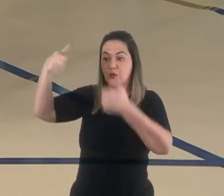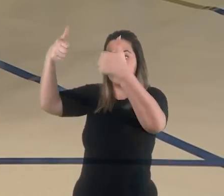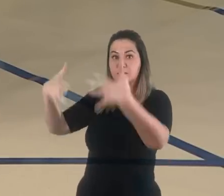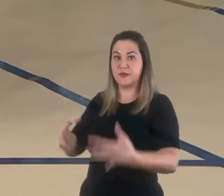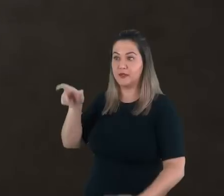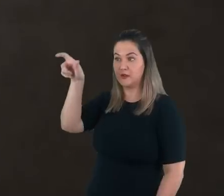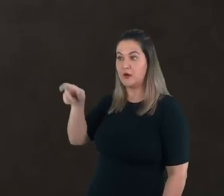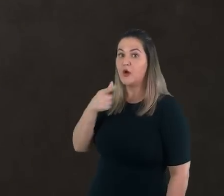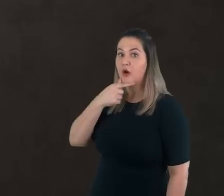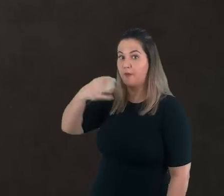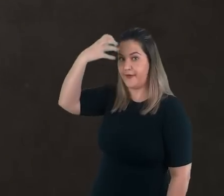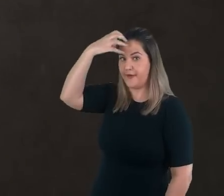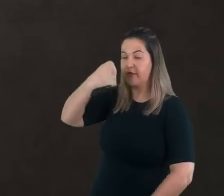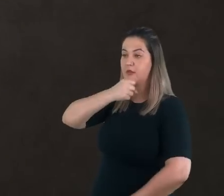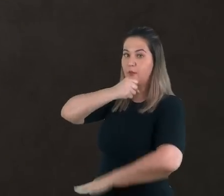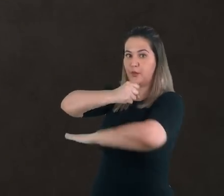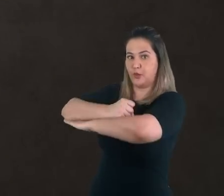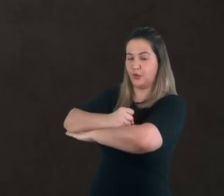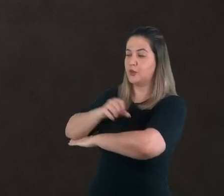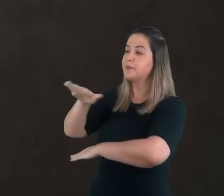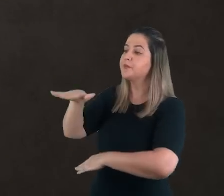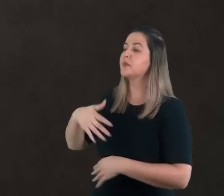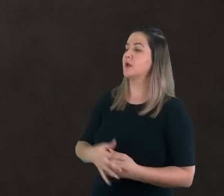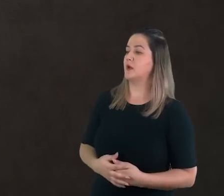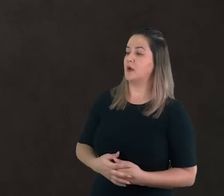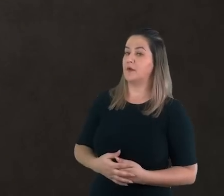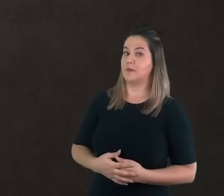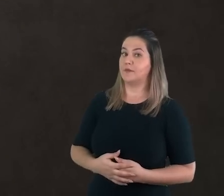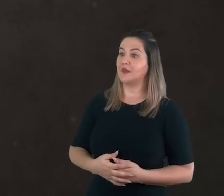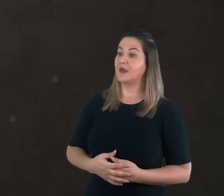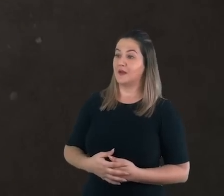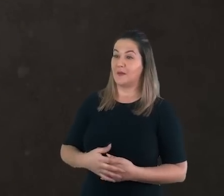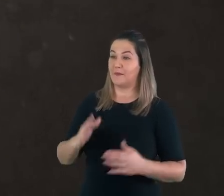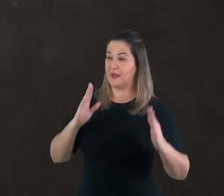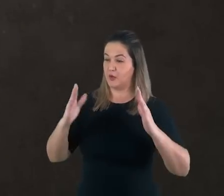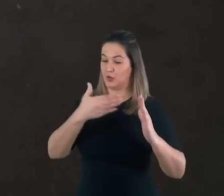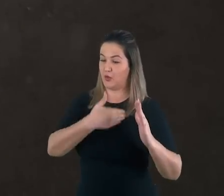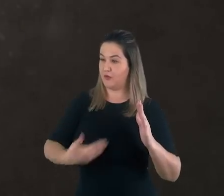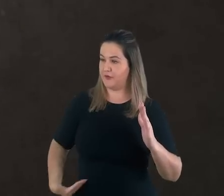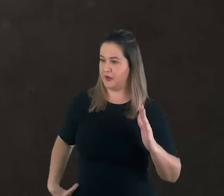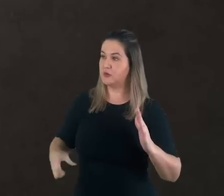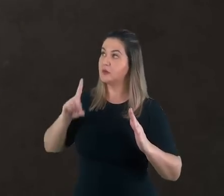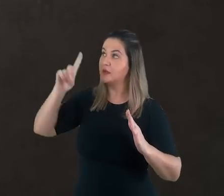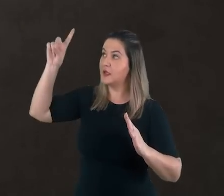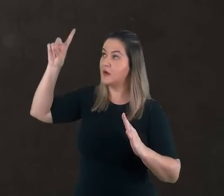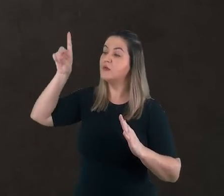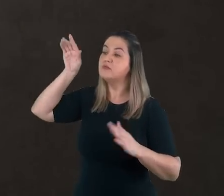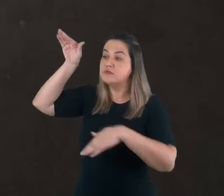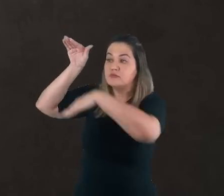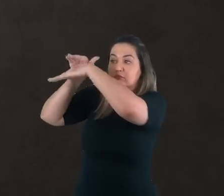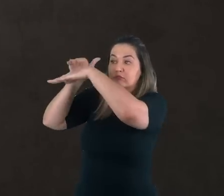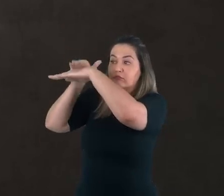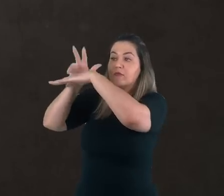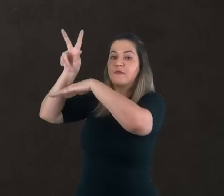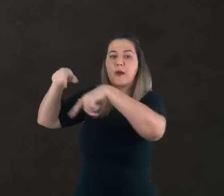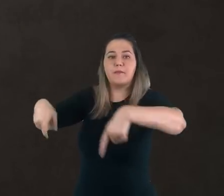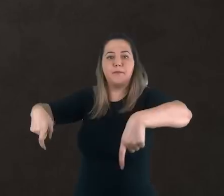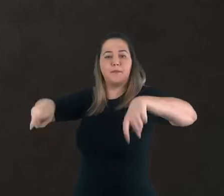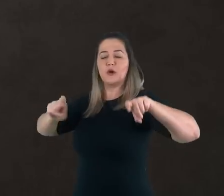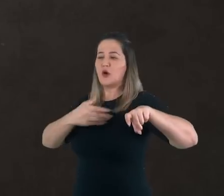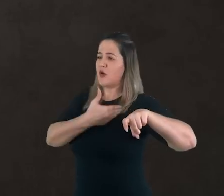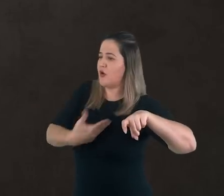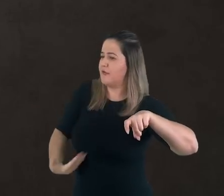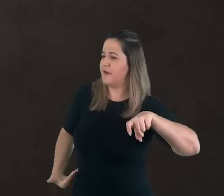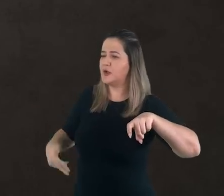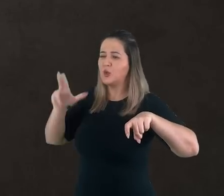para você. Na época desses reis, o Deus do céu estabelecerá um reino que jamais será destruído e